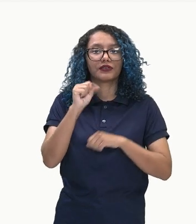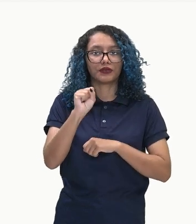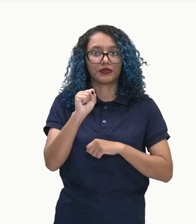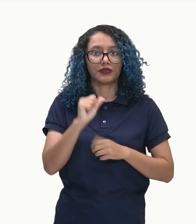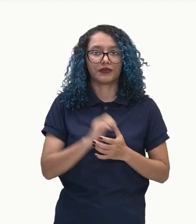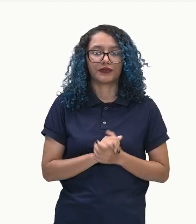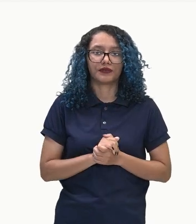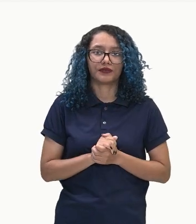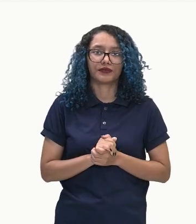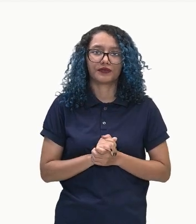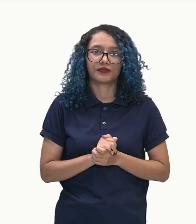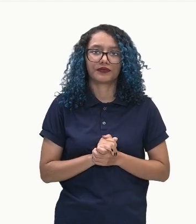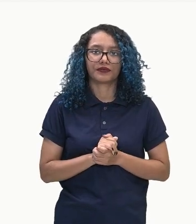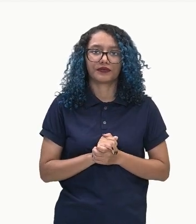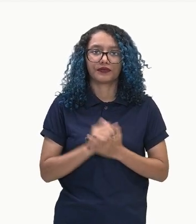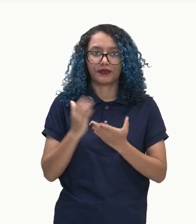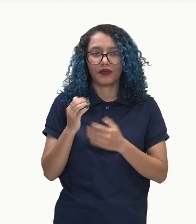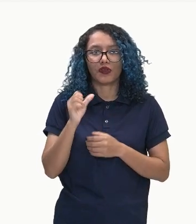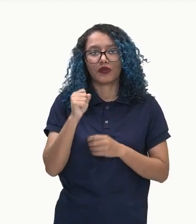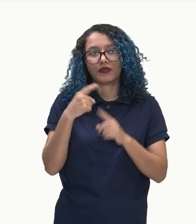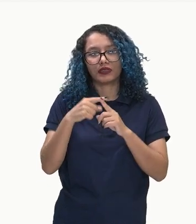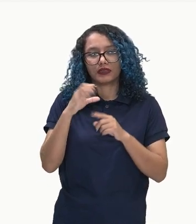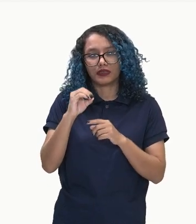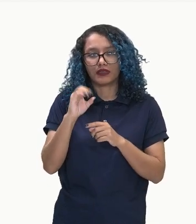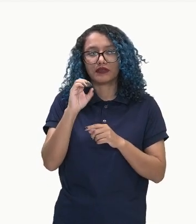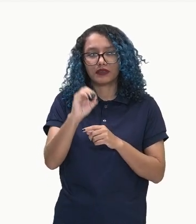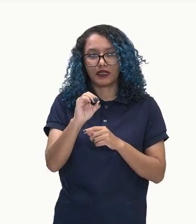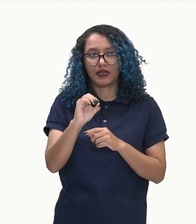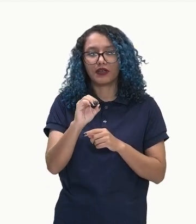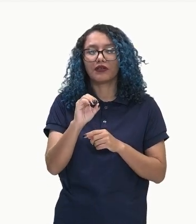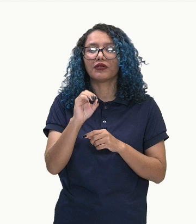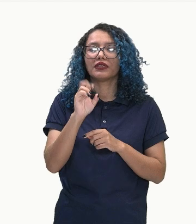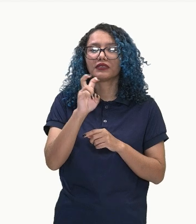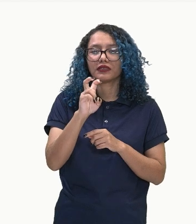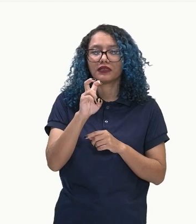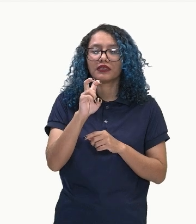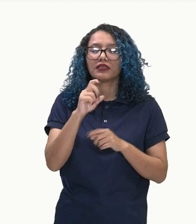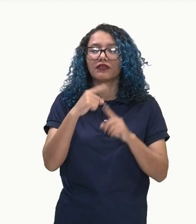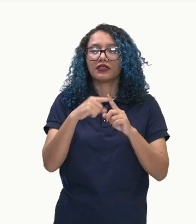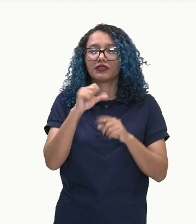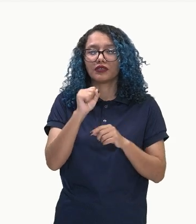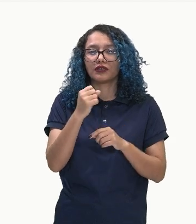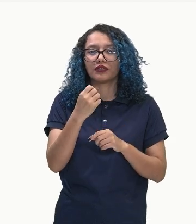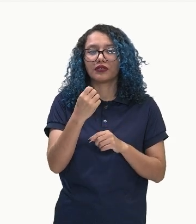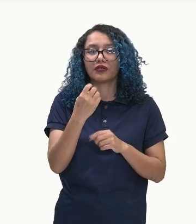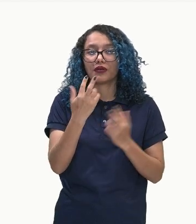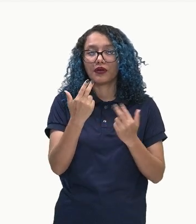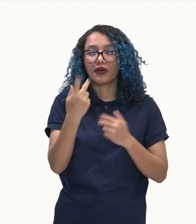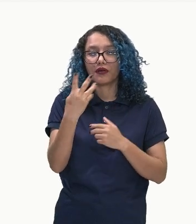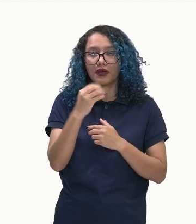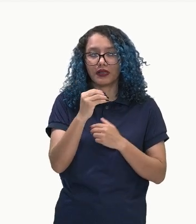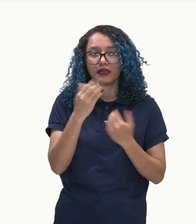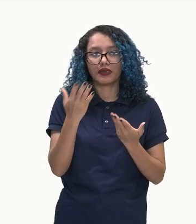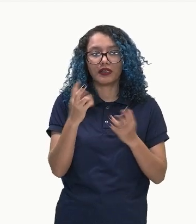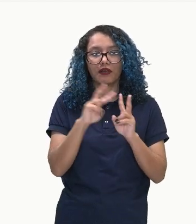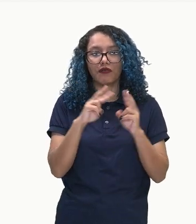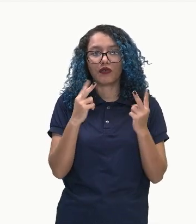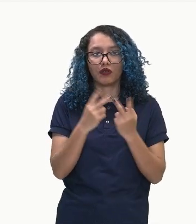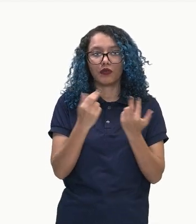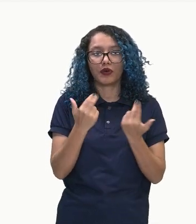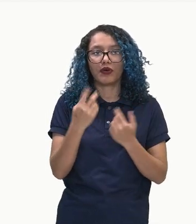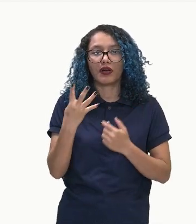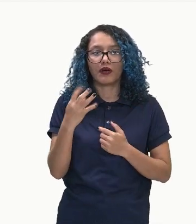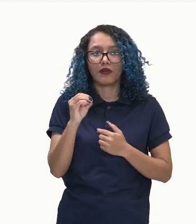Vamos fazer aqui, 8 vezes 0 é 0, 8 vezes 5 é 40. Temos então que o volume é igual a 400.